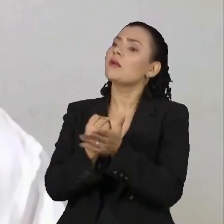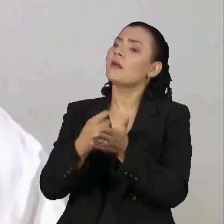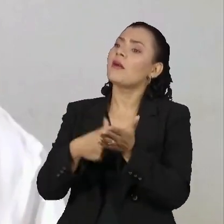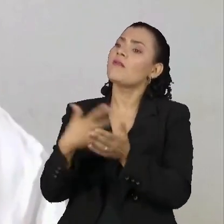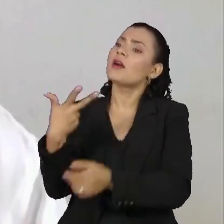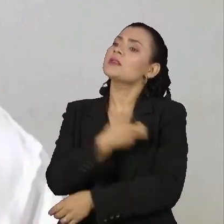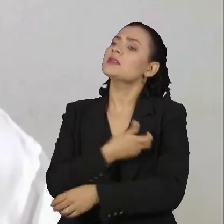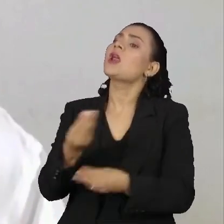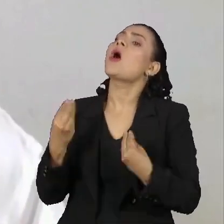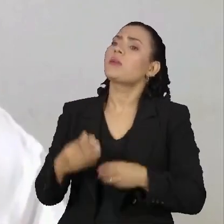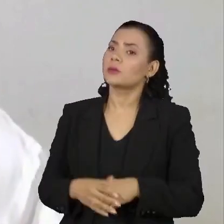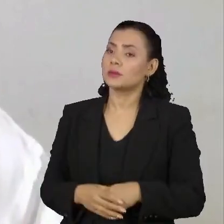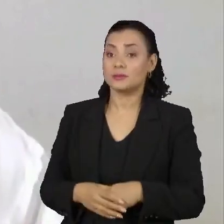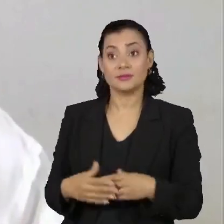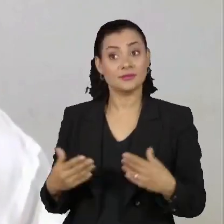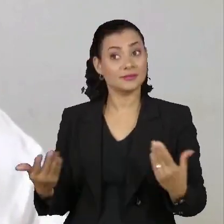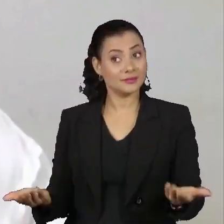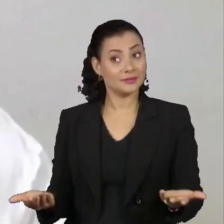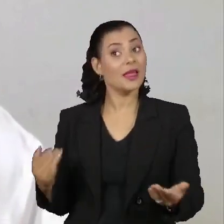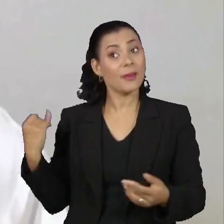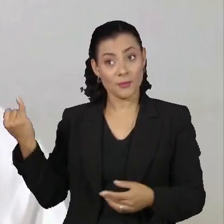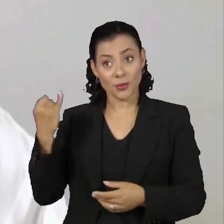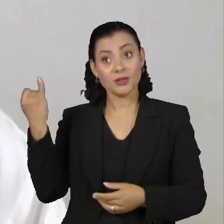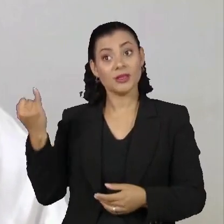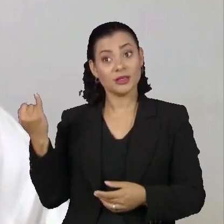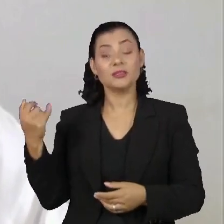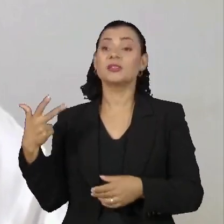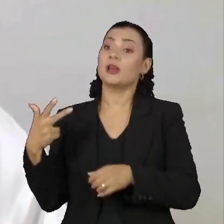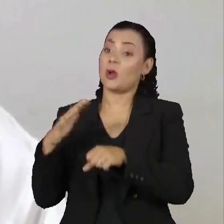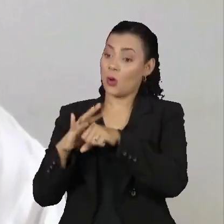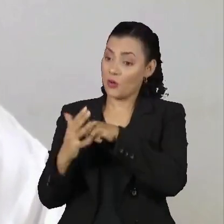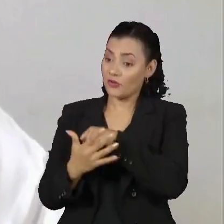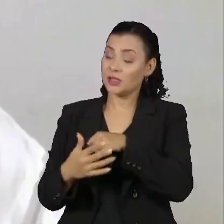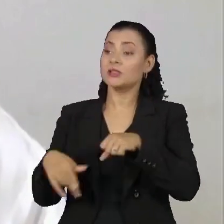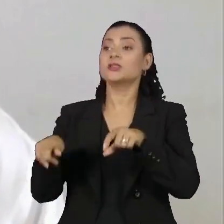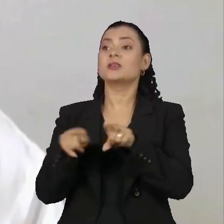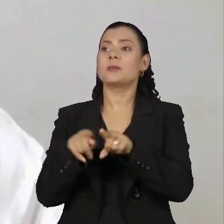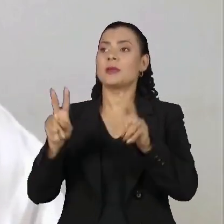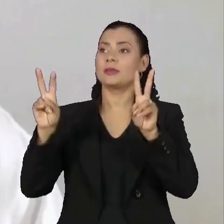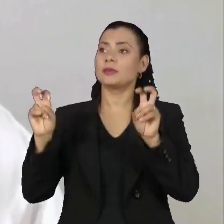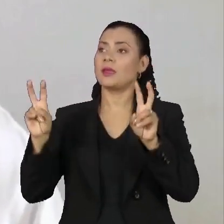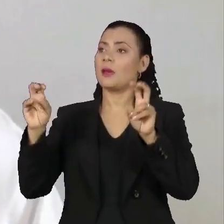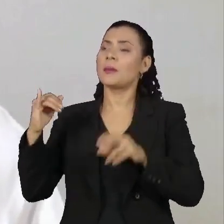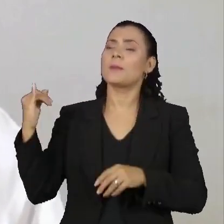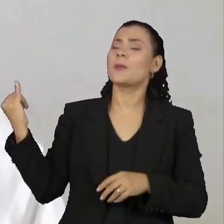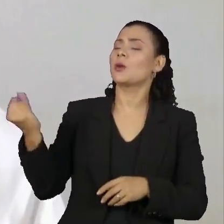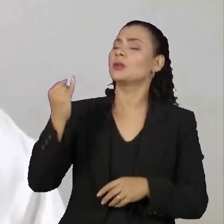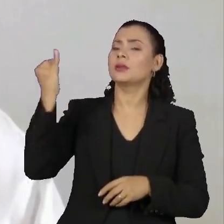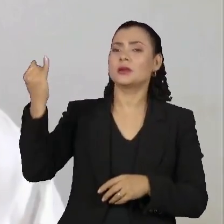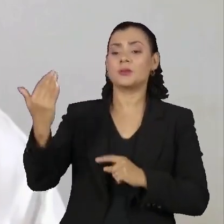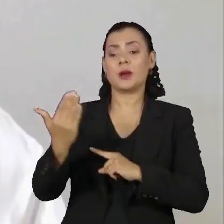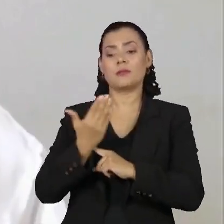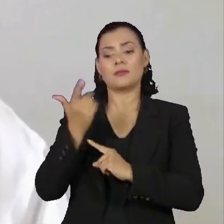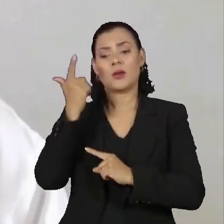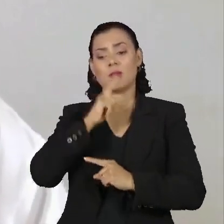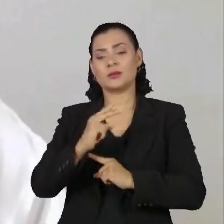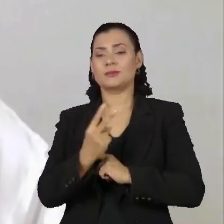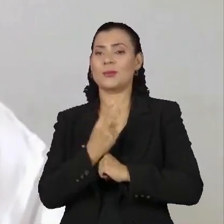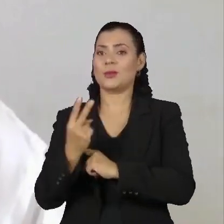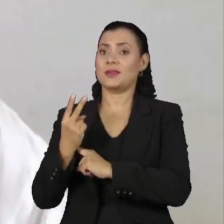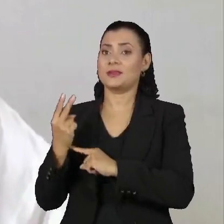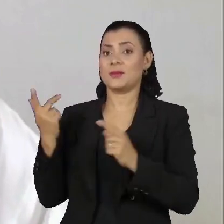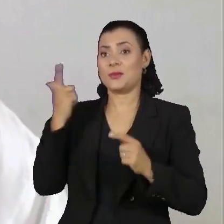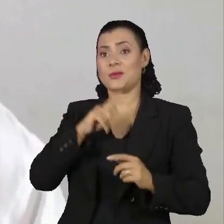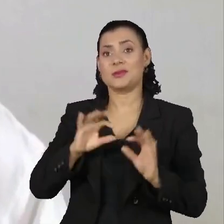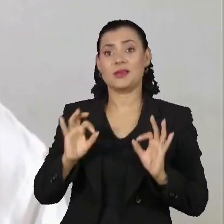de vacina. Isso é muito importante. Para a Covid, a vacina foi um ponto, um marco determinante para que a gente possa